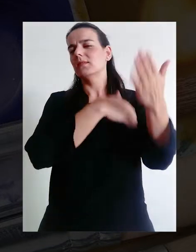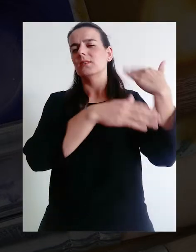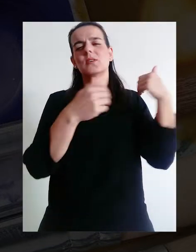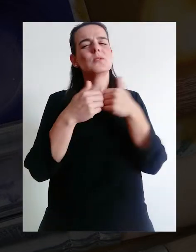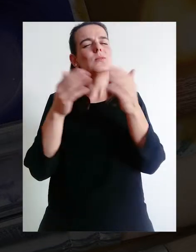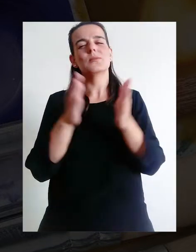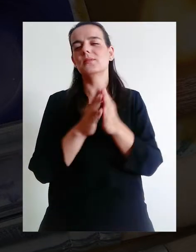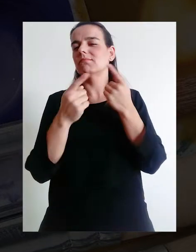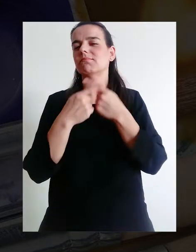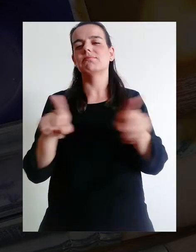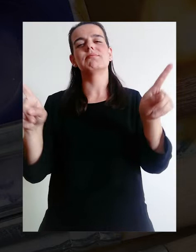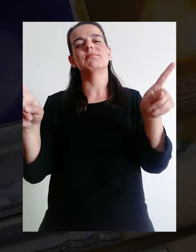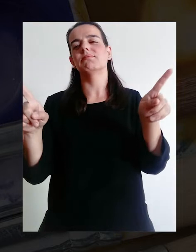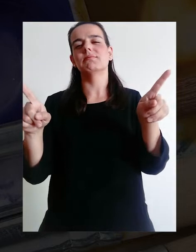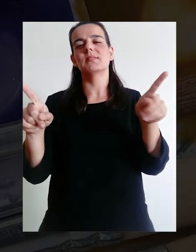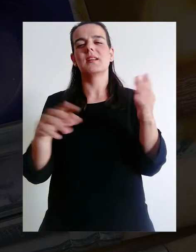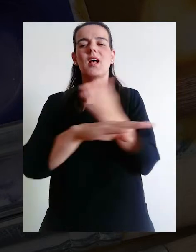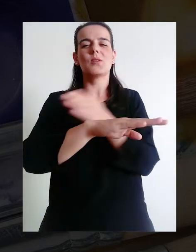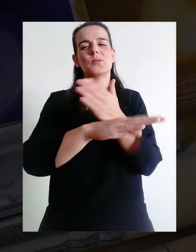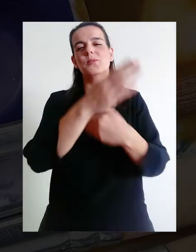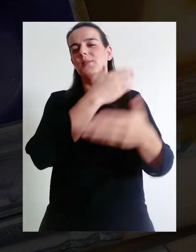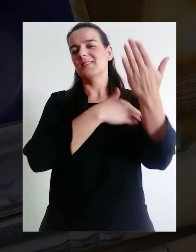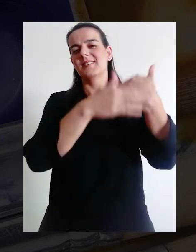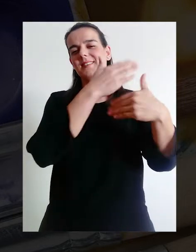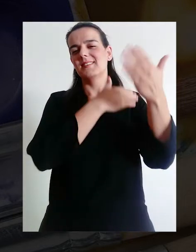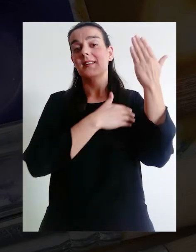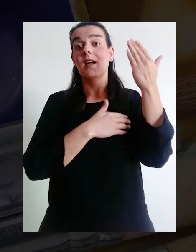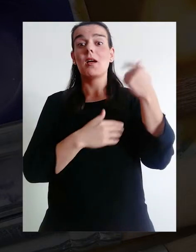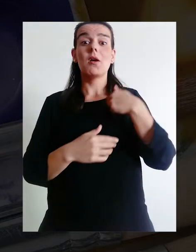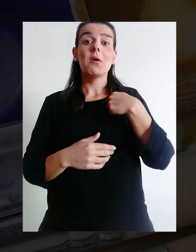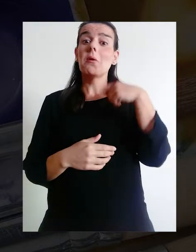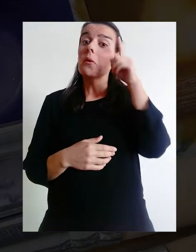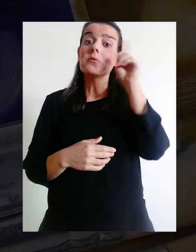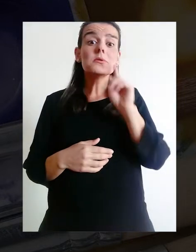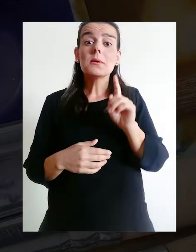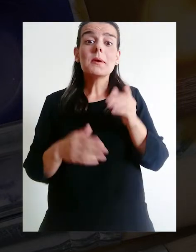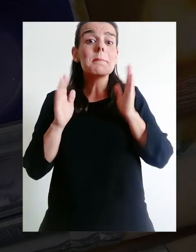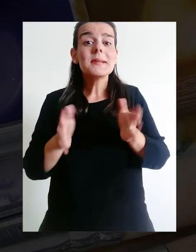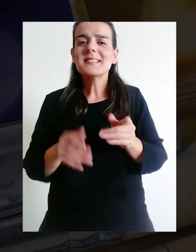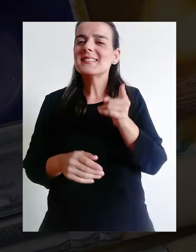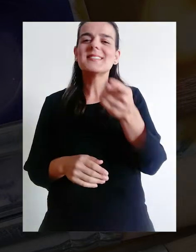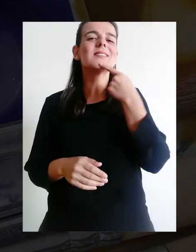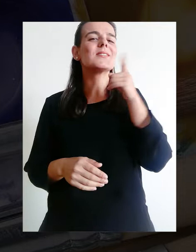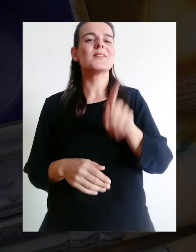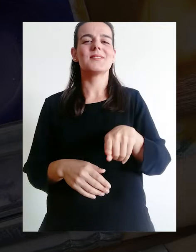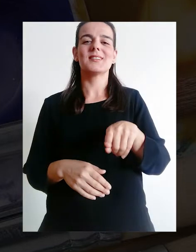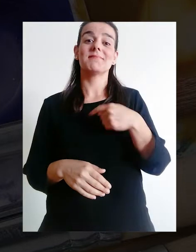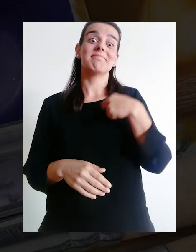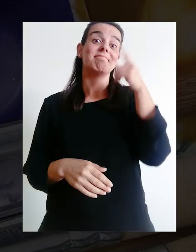naquela altura tudo era diferente. Naquela altura não sabia que iria precisar de ti outra